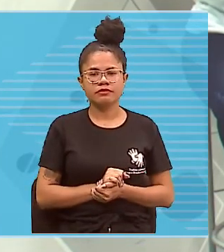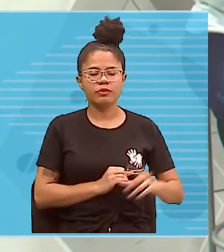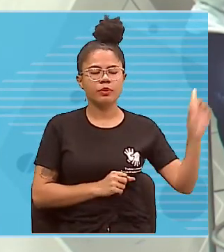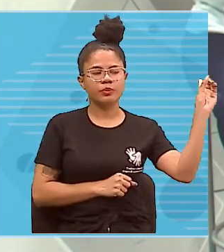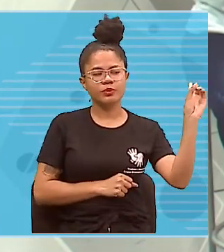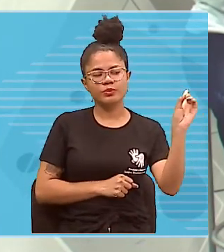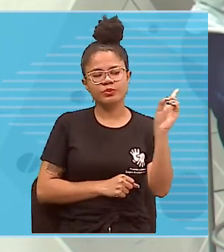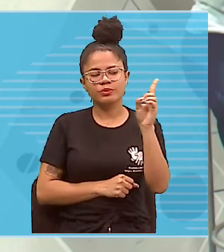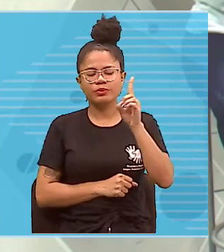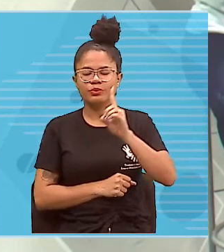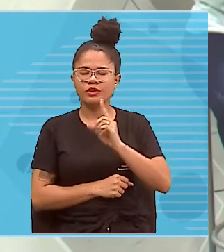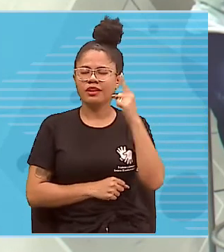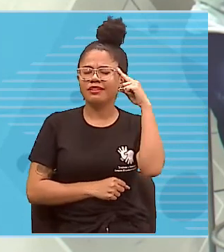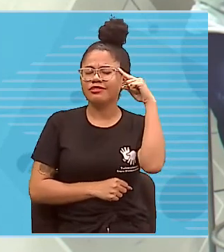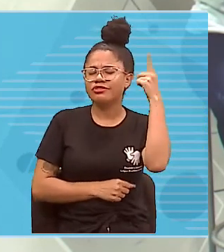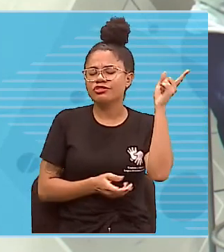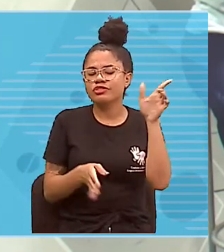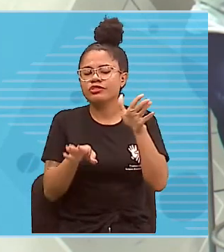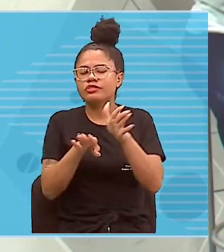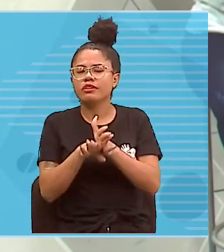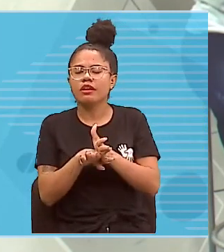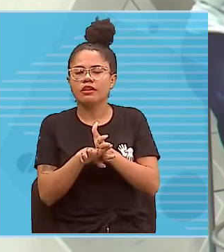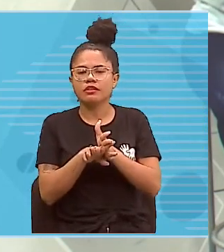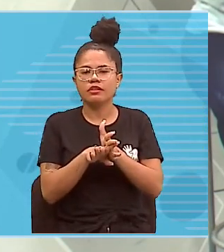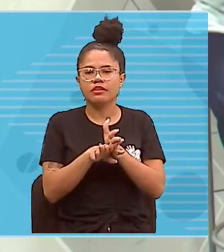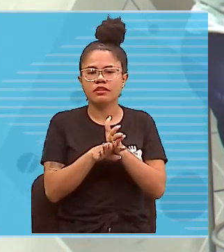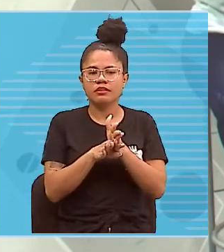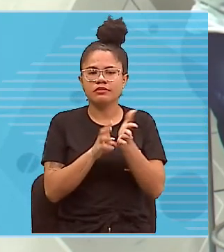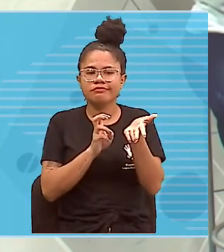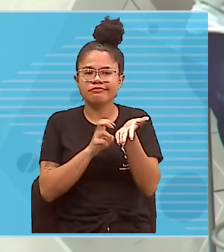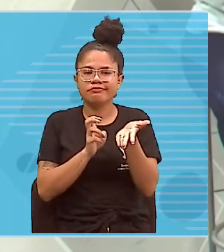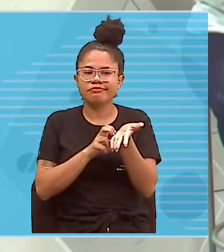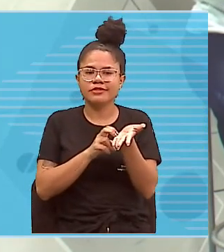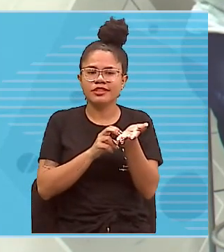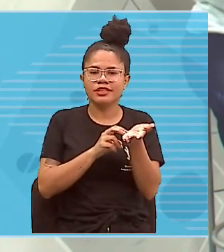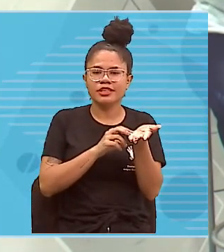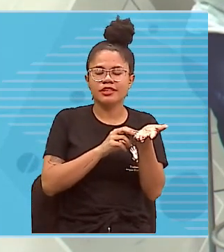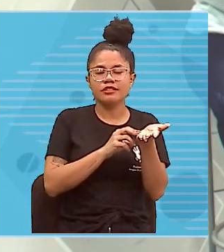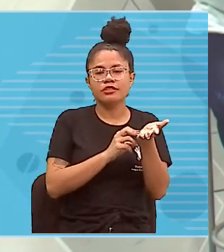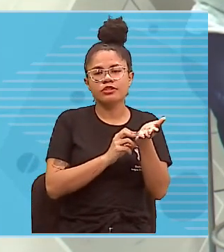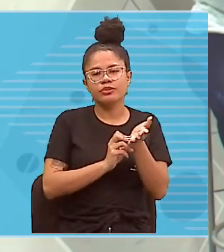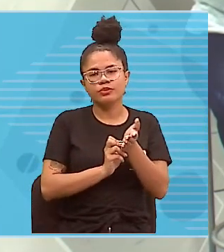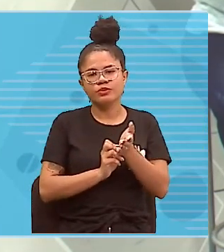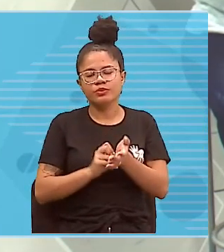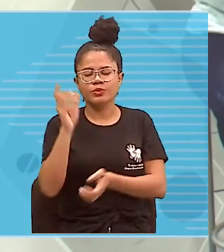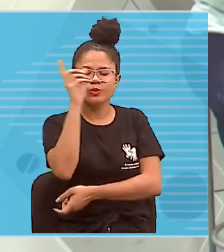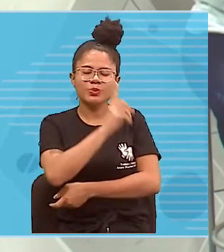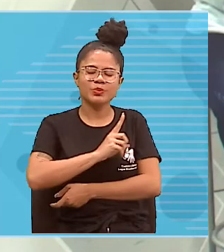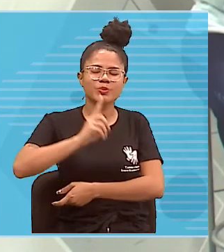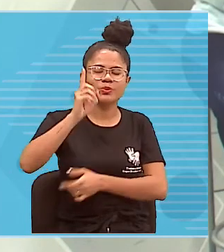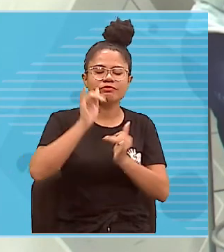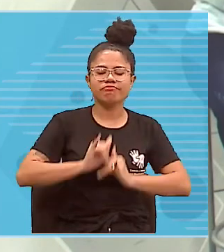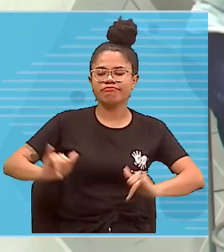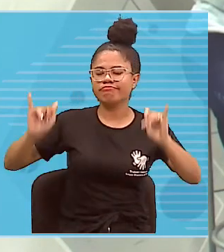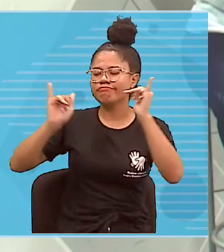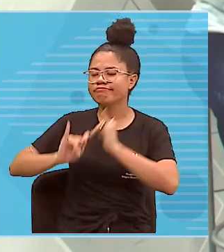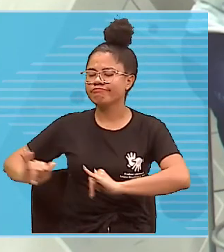virias numa manhã de domingo. Eu te anuncio